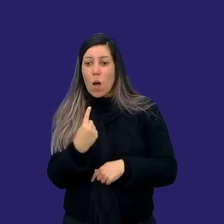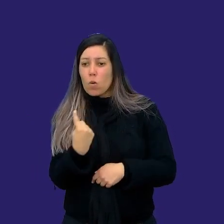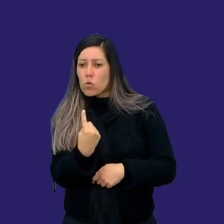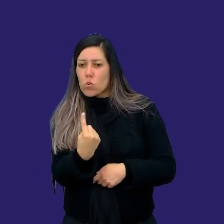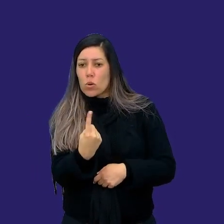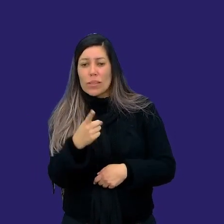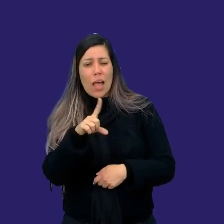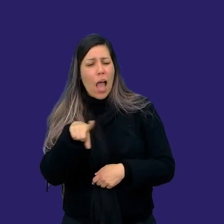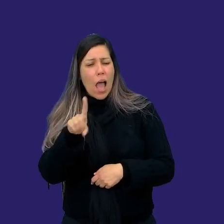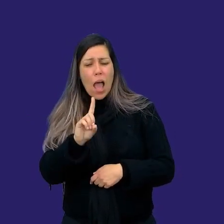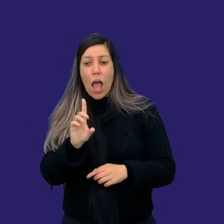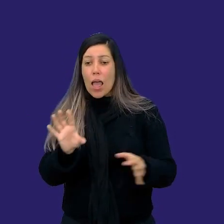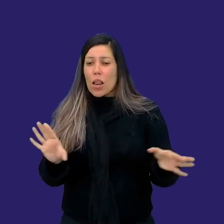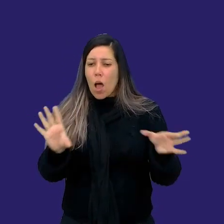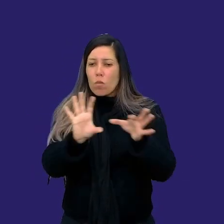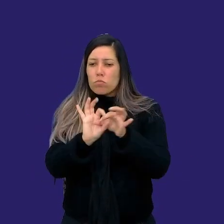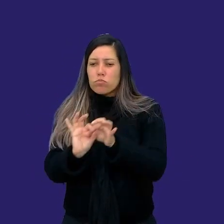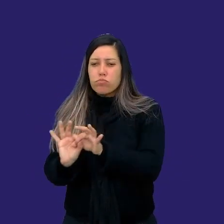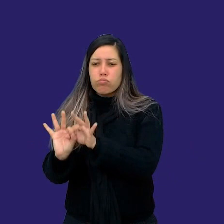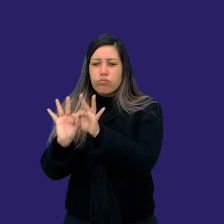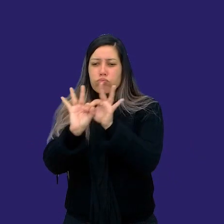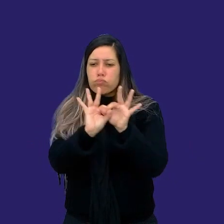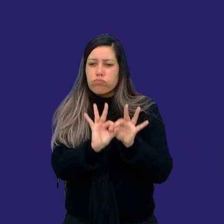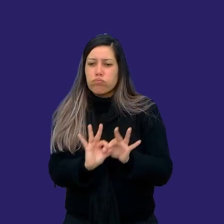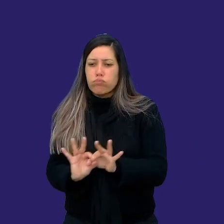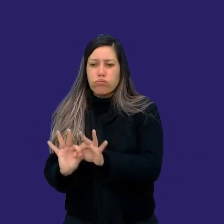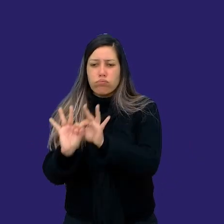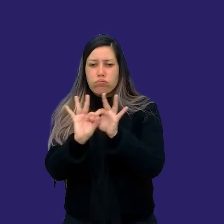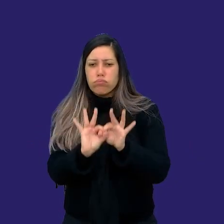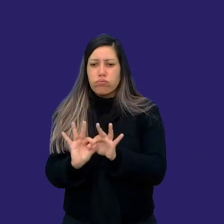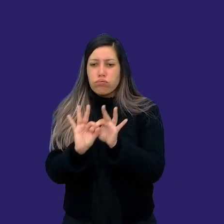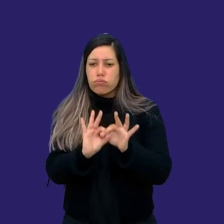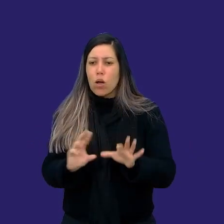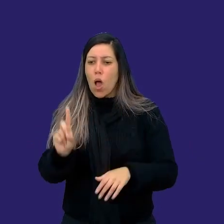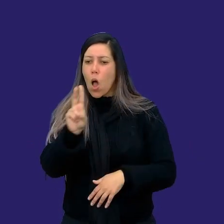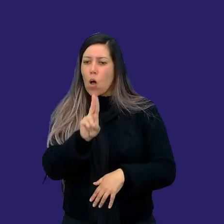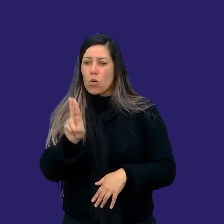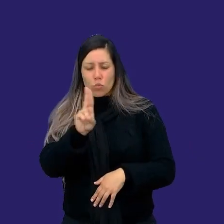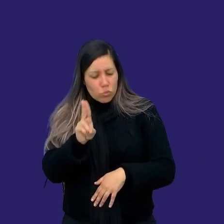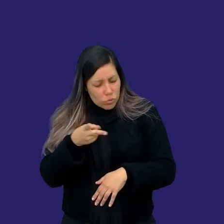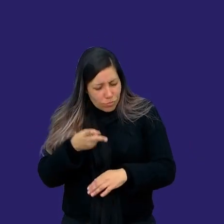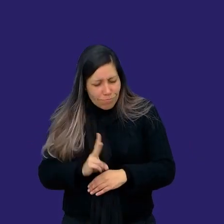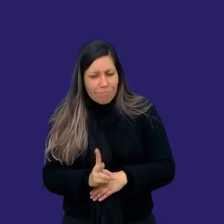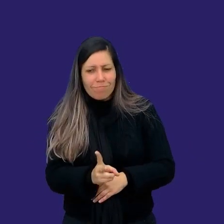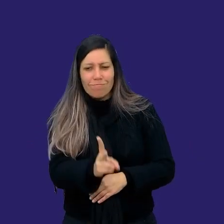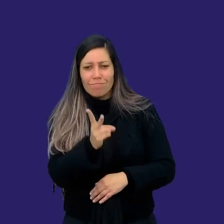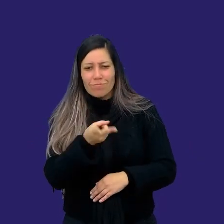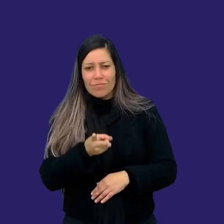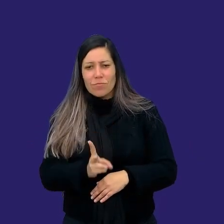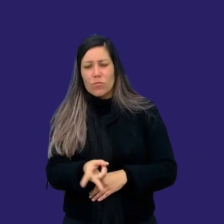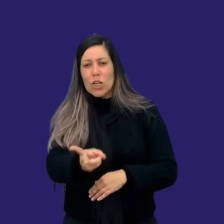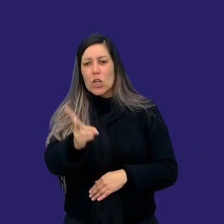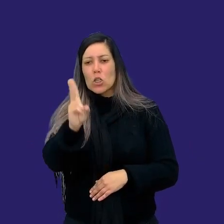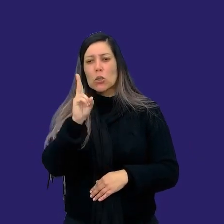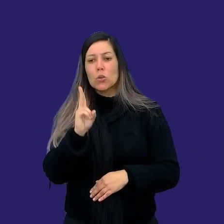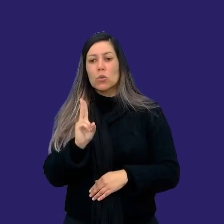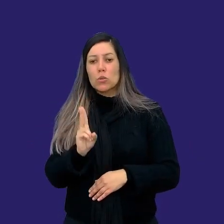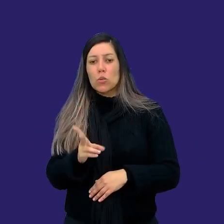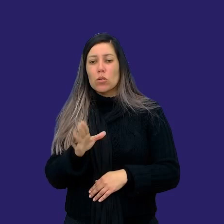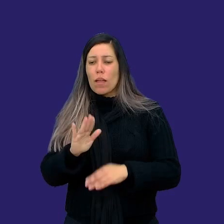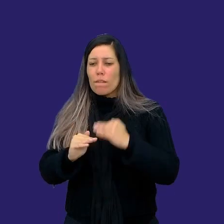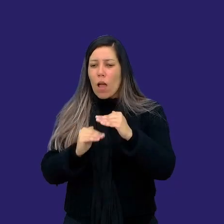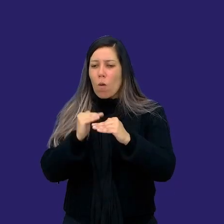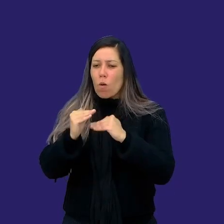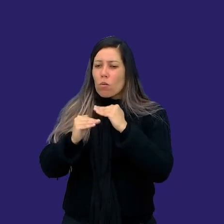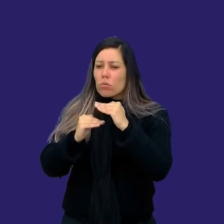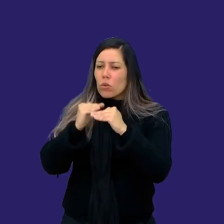forma entrelaçada o tempo todo com a gente. É o tempo todo. E aquilo vai acontecendo